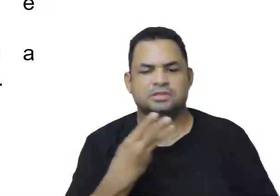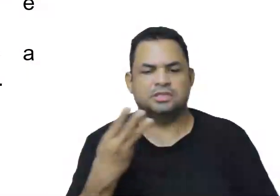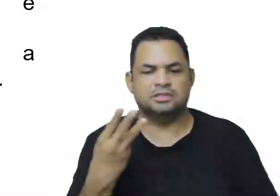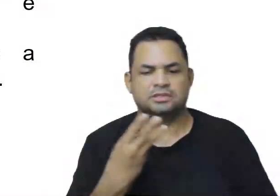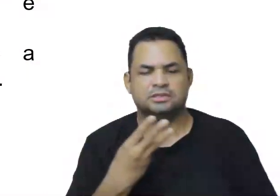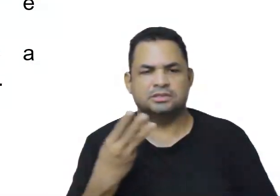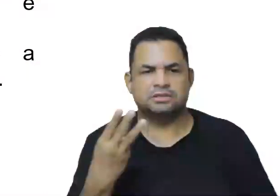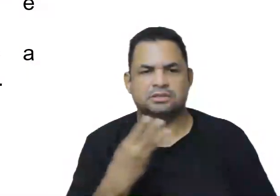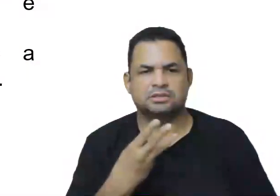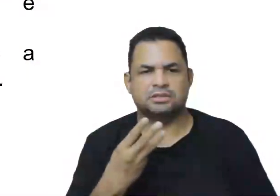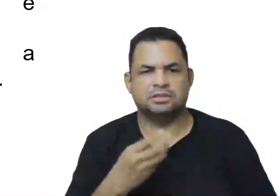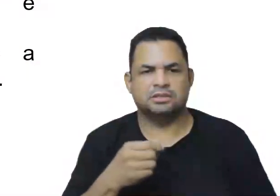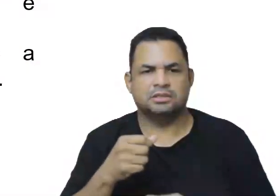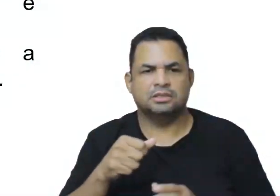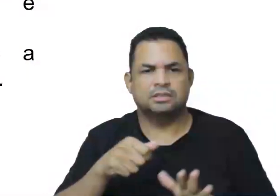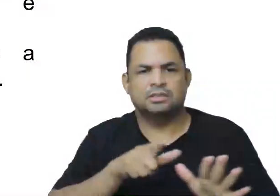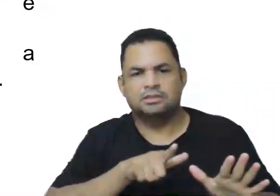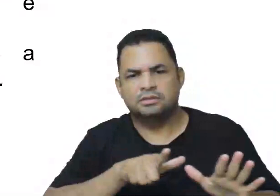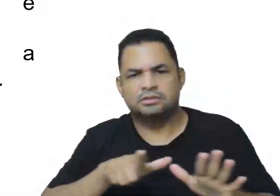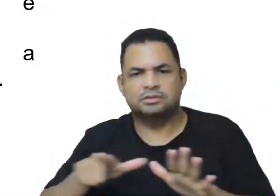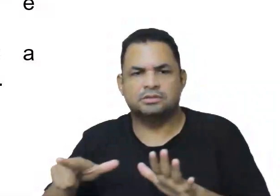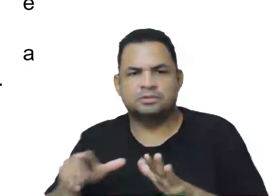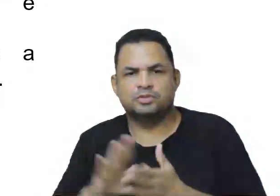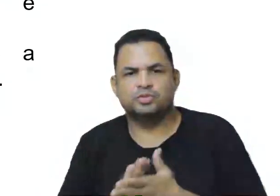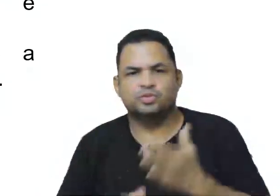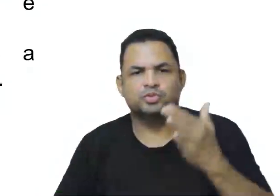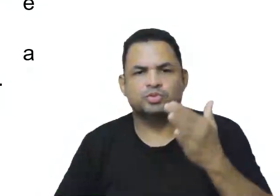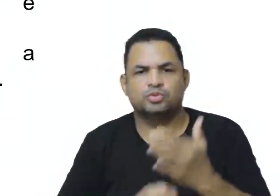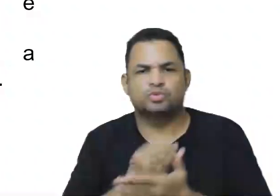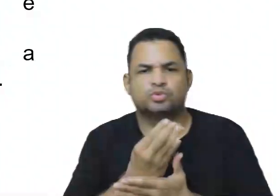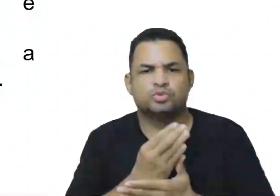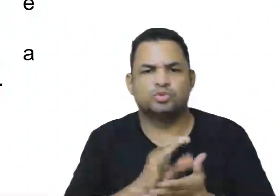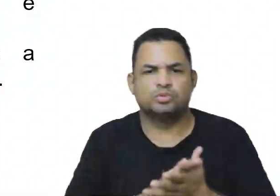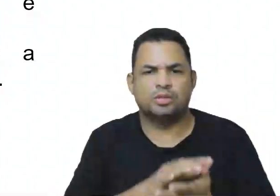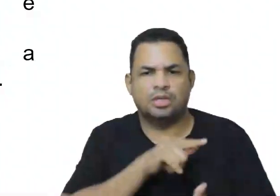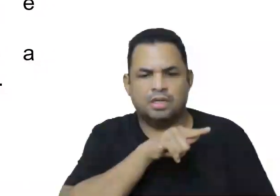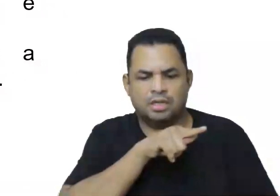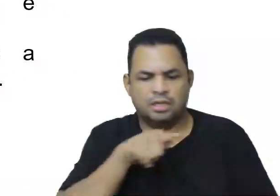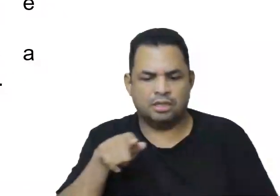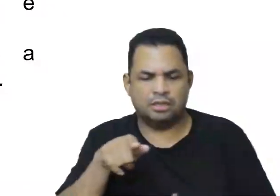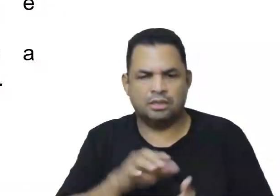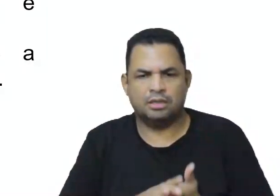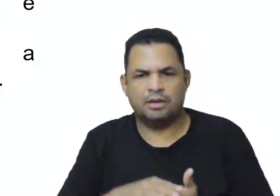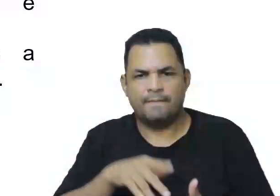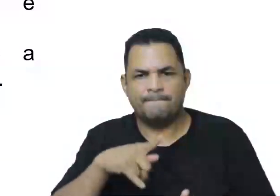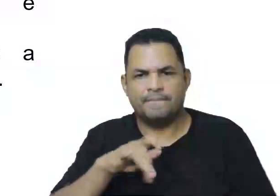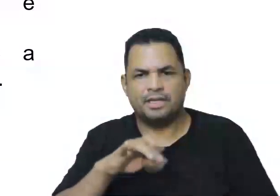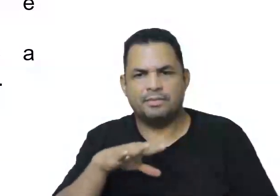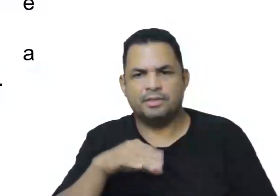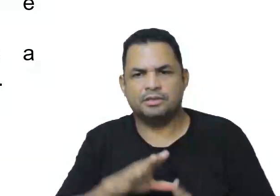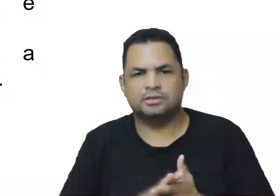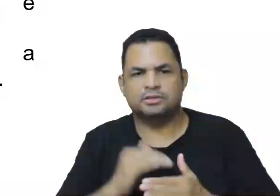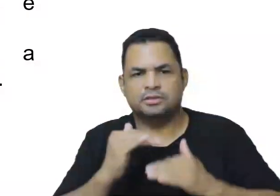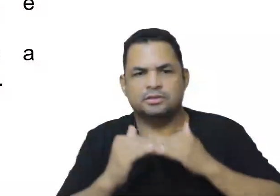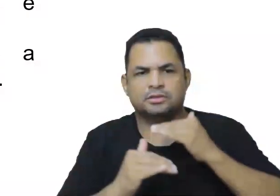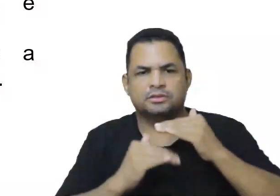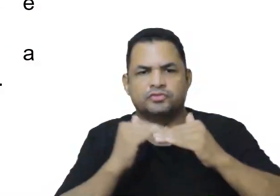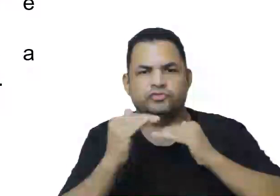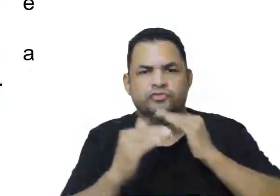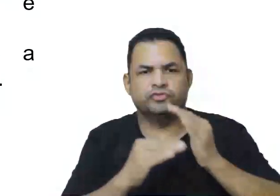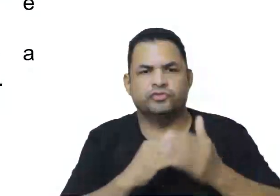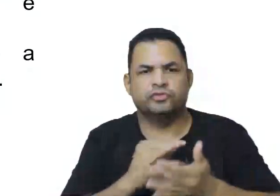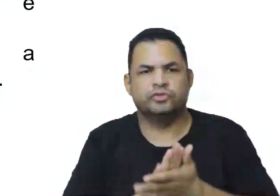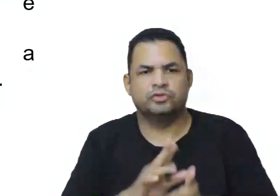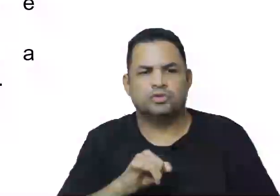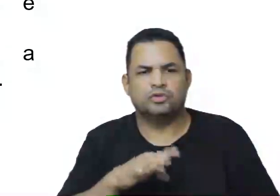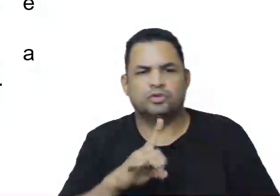vai acontecer o quê? O aparecimento da linha primitiva. Desenvolvimento do notocórdio é o que vai dar mais